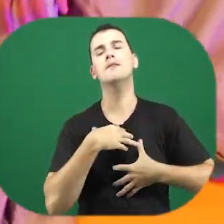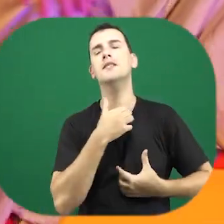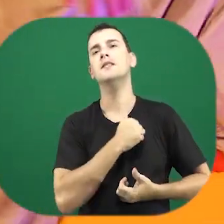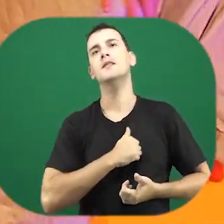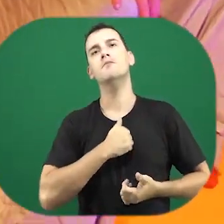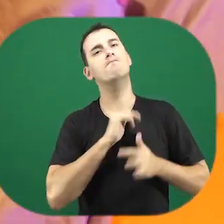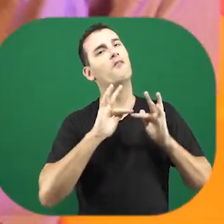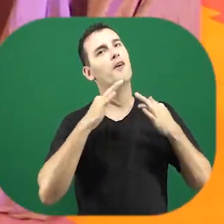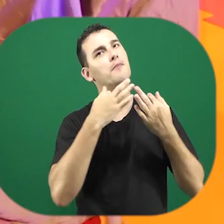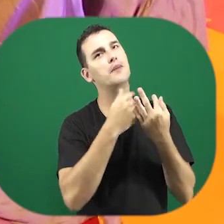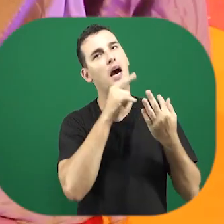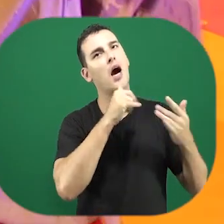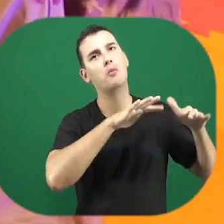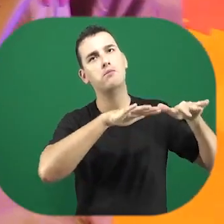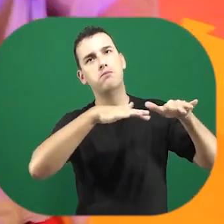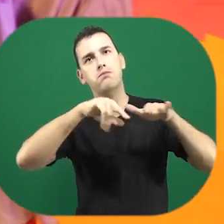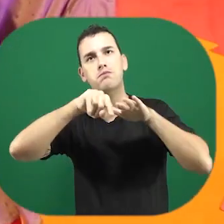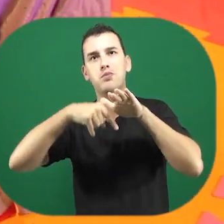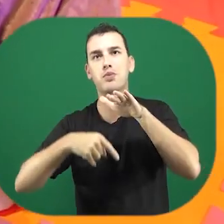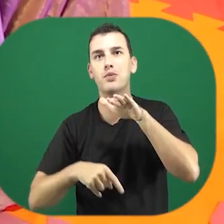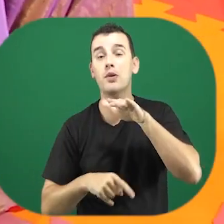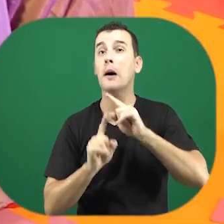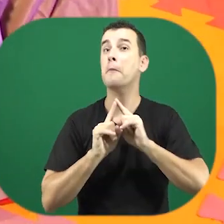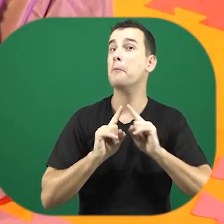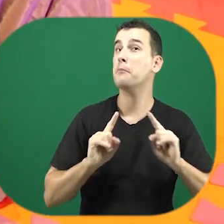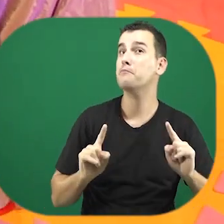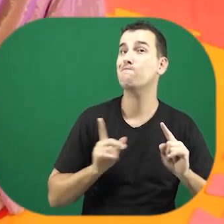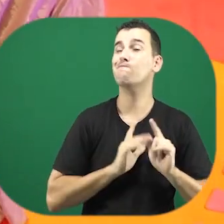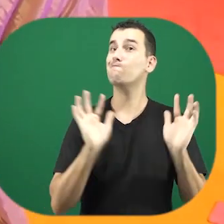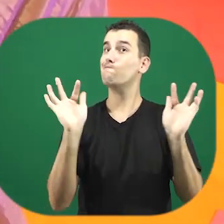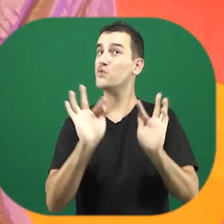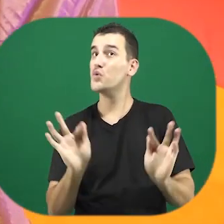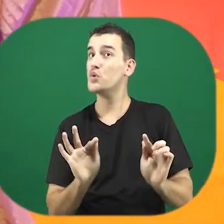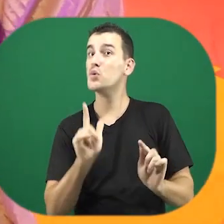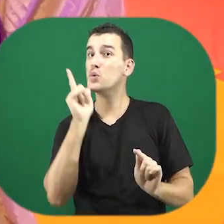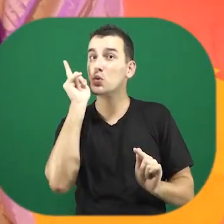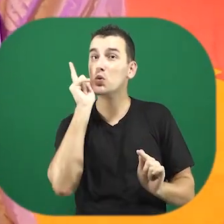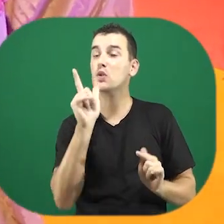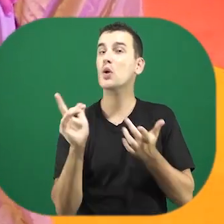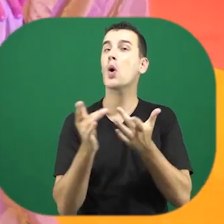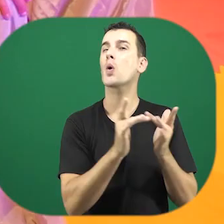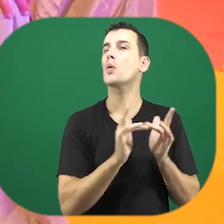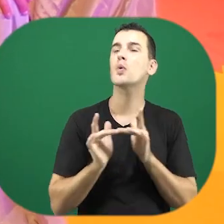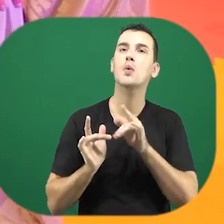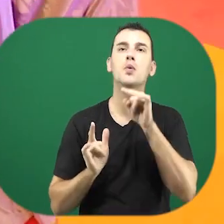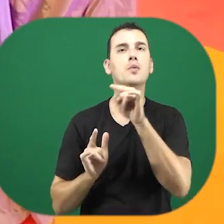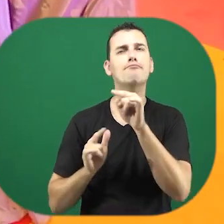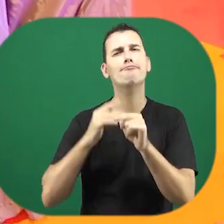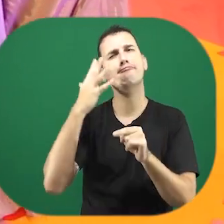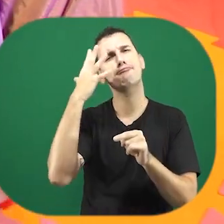saudades da sua família, das profundezas do mar, mas ela estava muito feliz de poder conviver finalmente com o